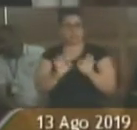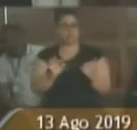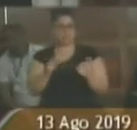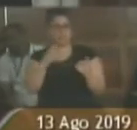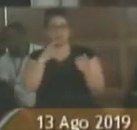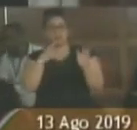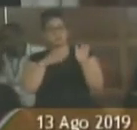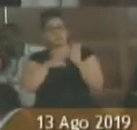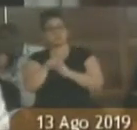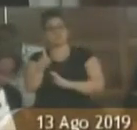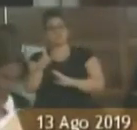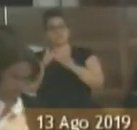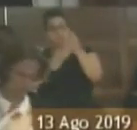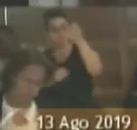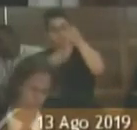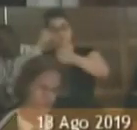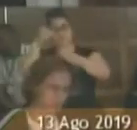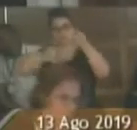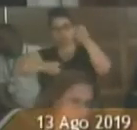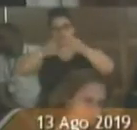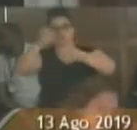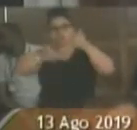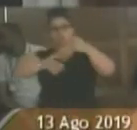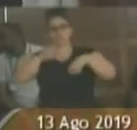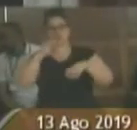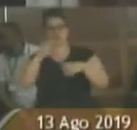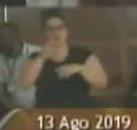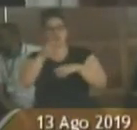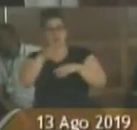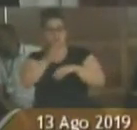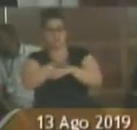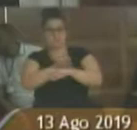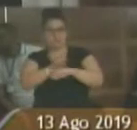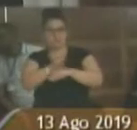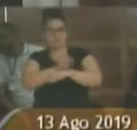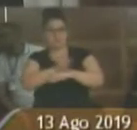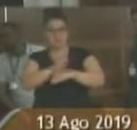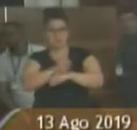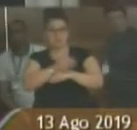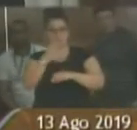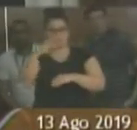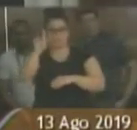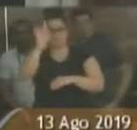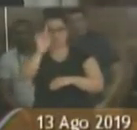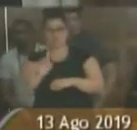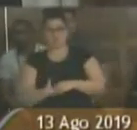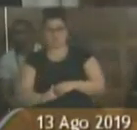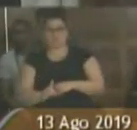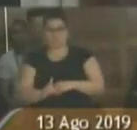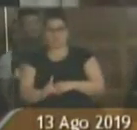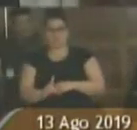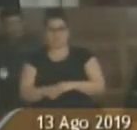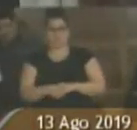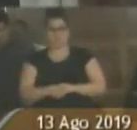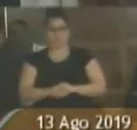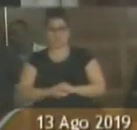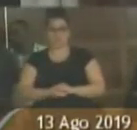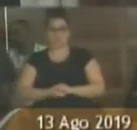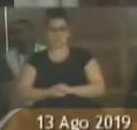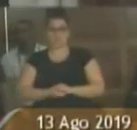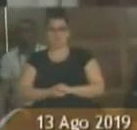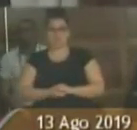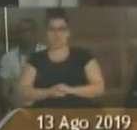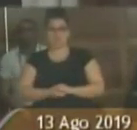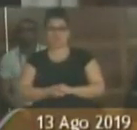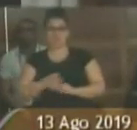perguntado. Mas também tem que ressaltar que férias são direito dele. Ele goza férias do jeito que ele achava que deve gozar. Né? Eu acho que não tem nem